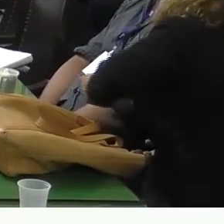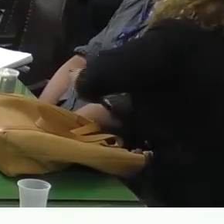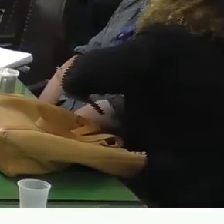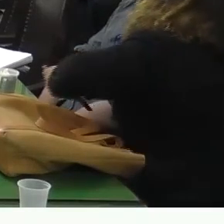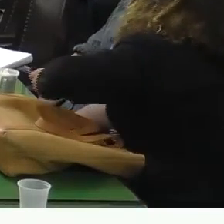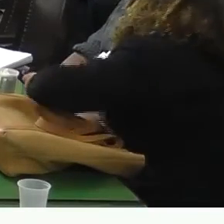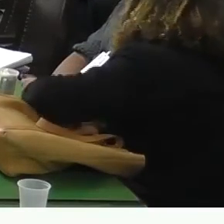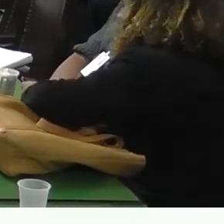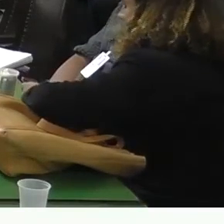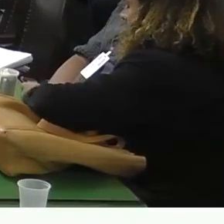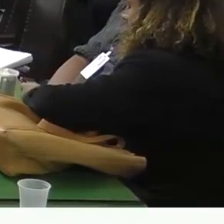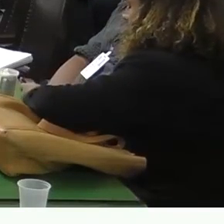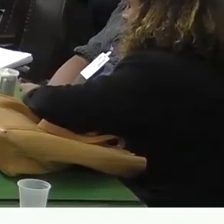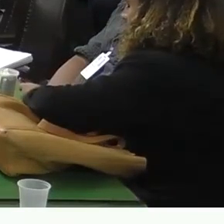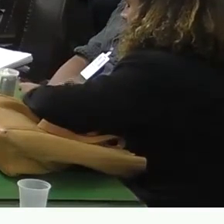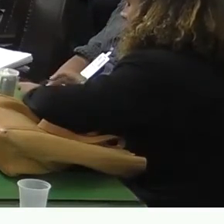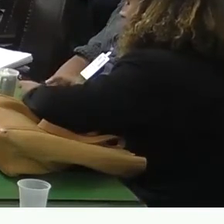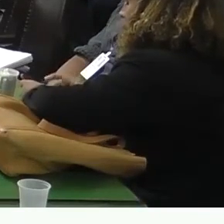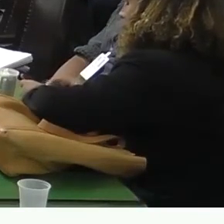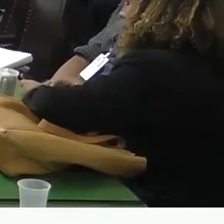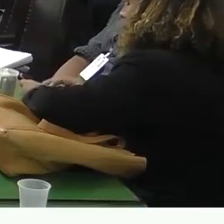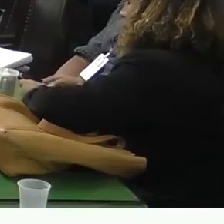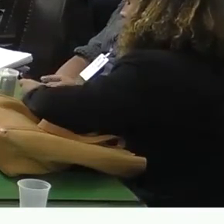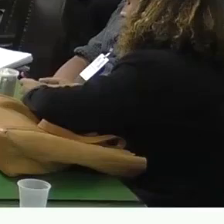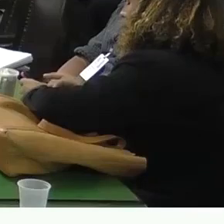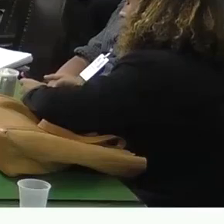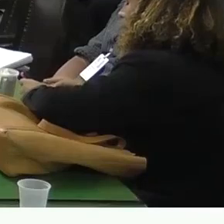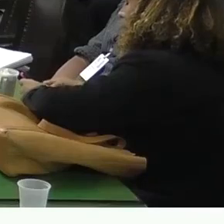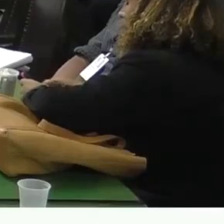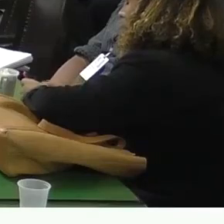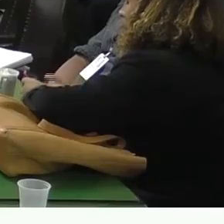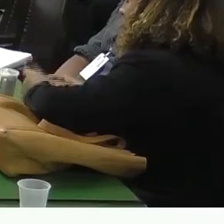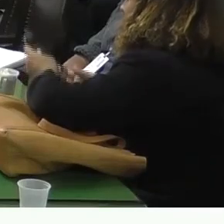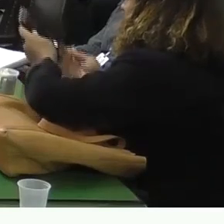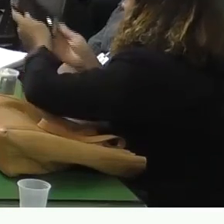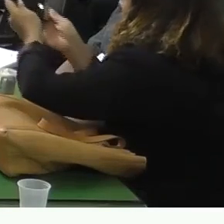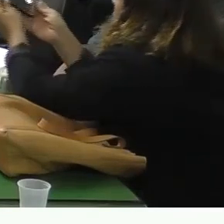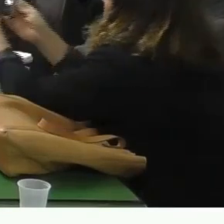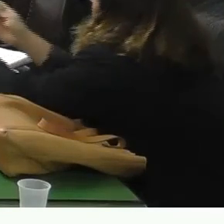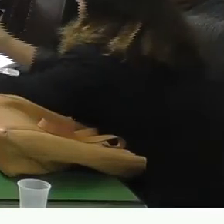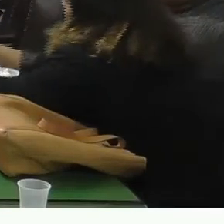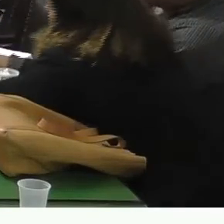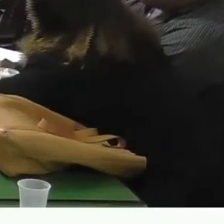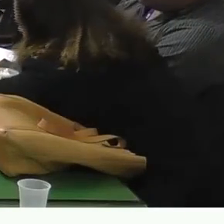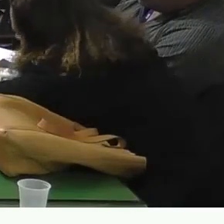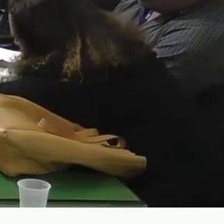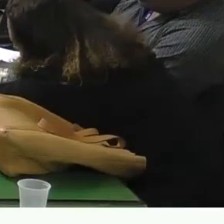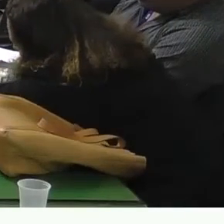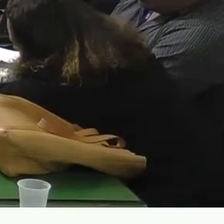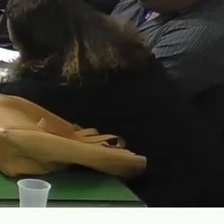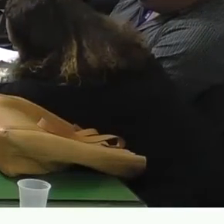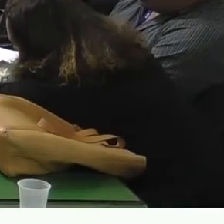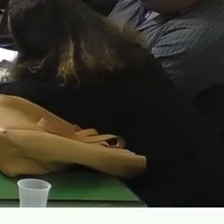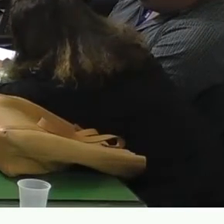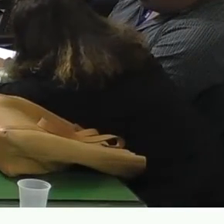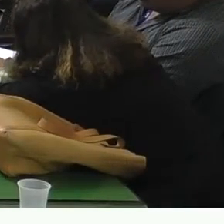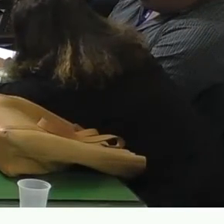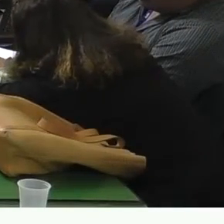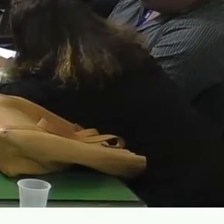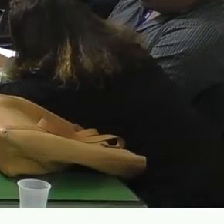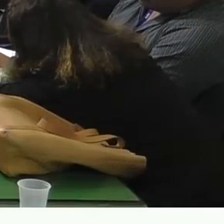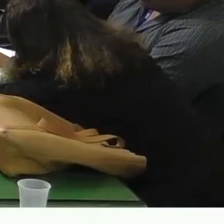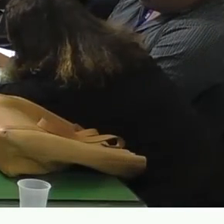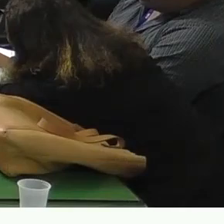ideológico, discussão ideológica. Mas quando eu digo que essa emenda, na verdade, muito embora reconheça o intuito da emenda, que é salvaguardar